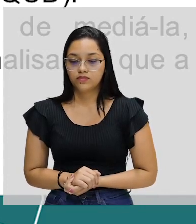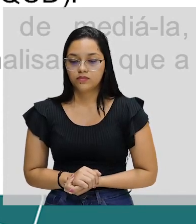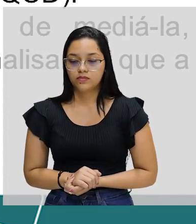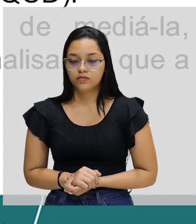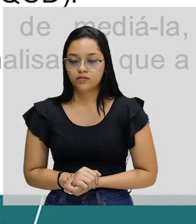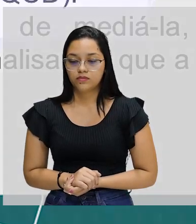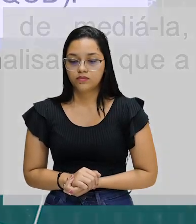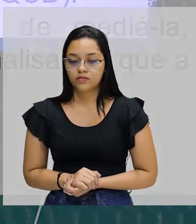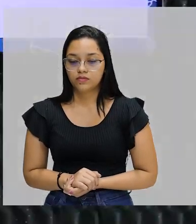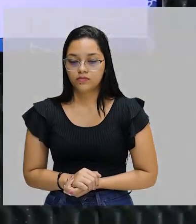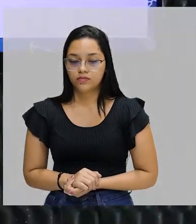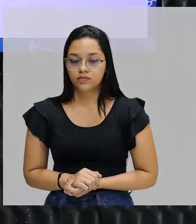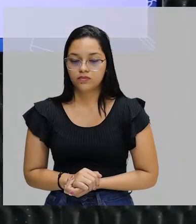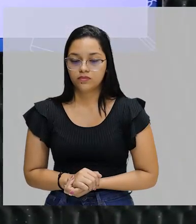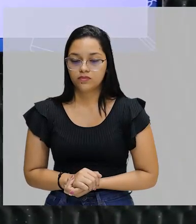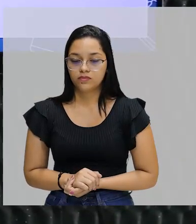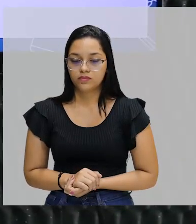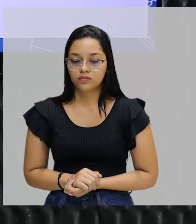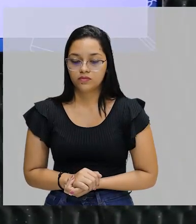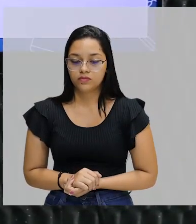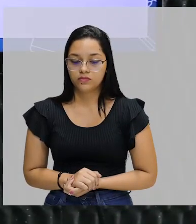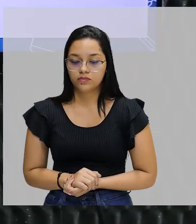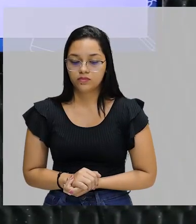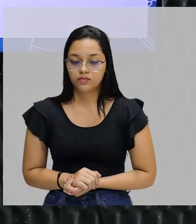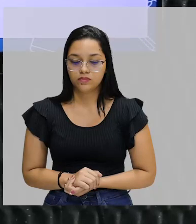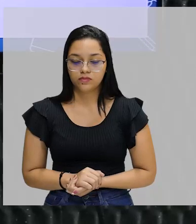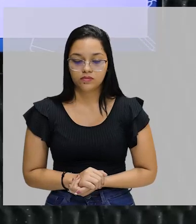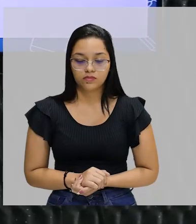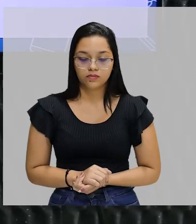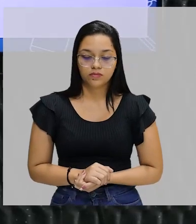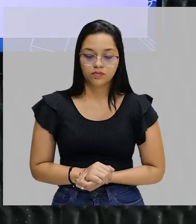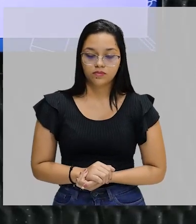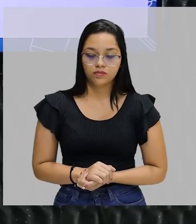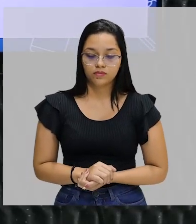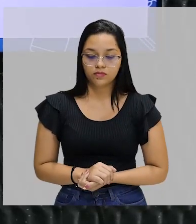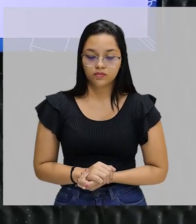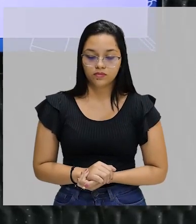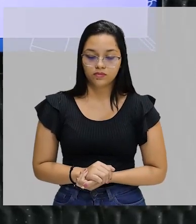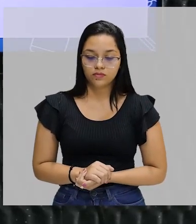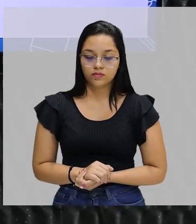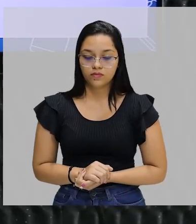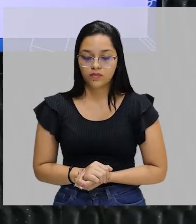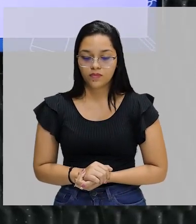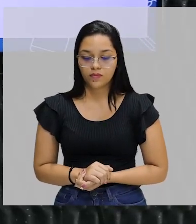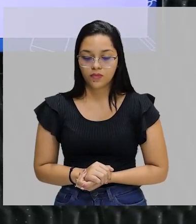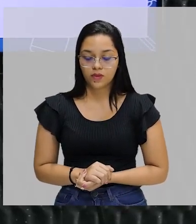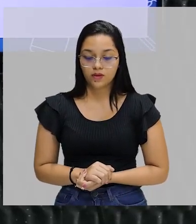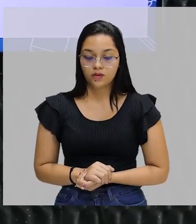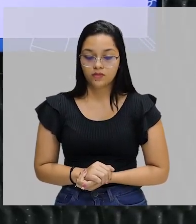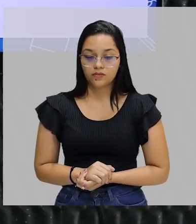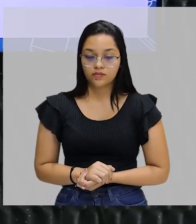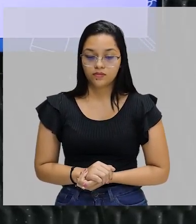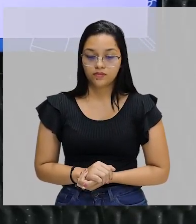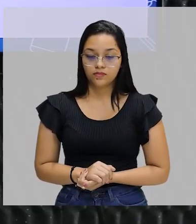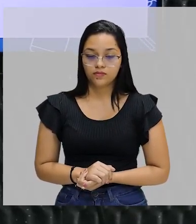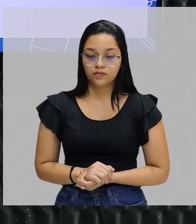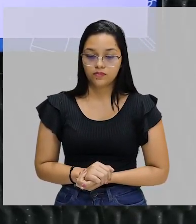com que essas partículas fiquem unidas, né? Em termos técnicos, os gluons são bósons